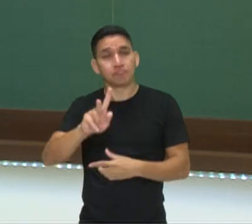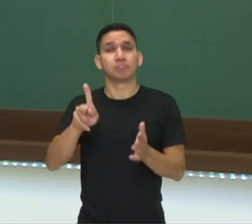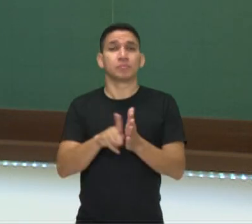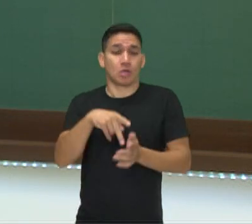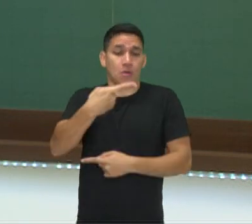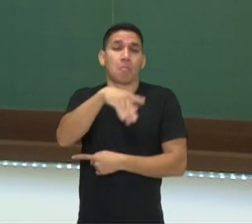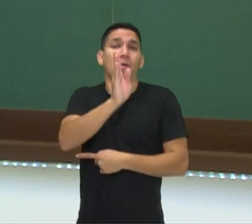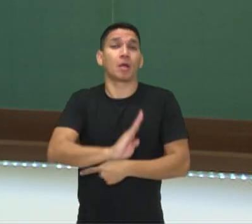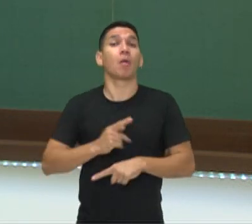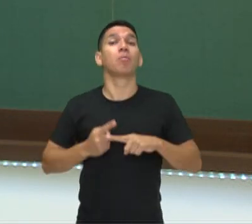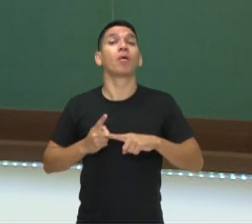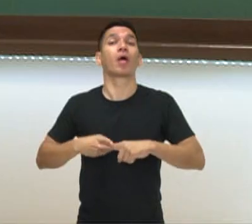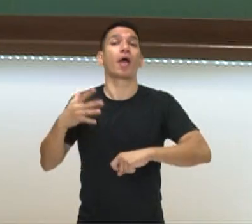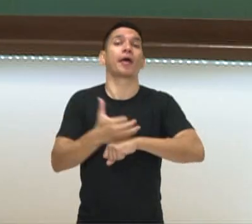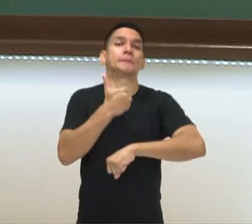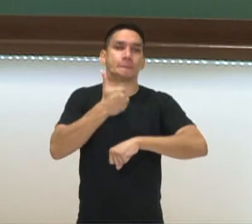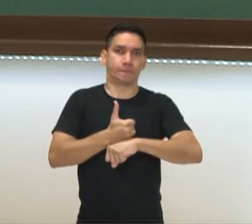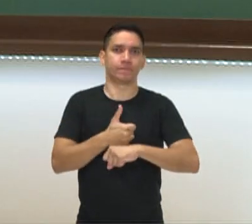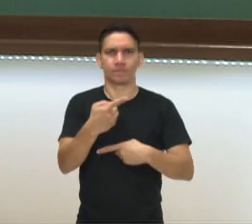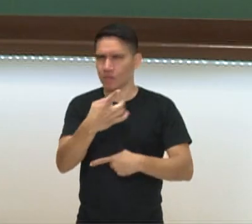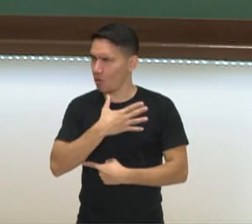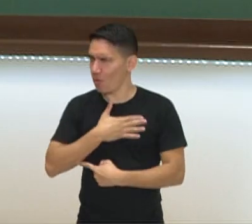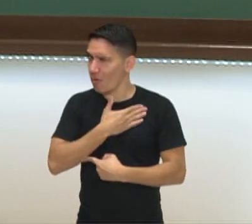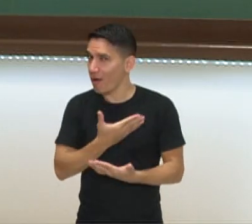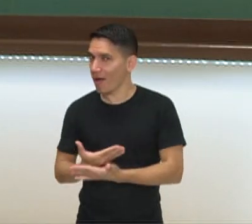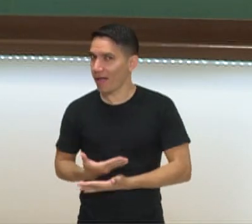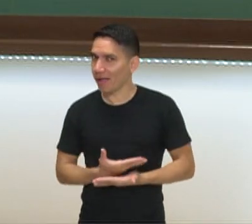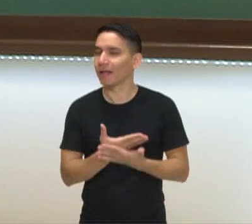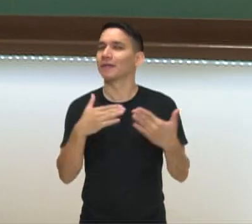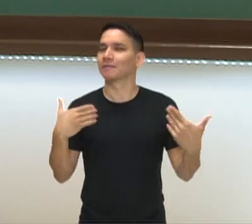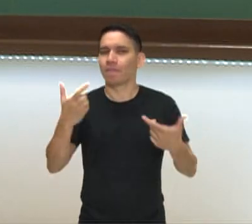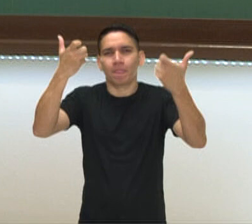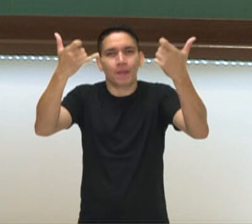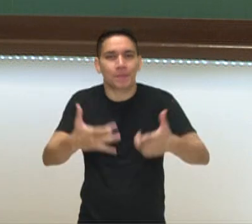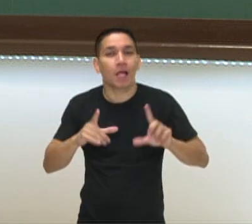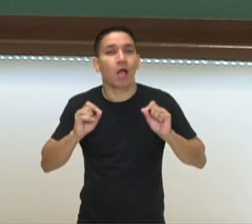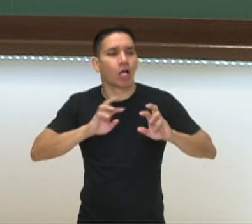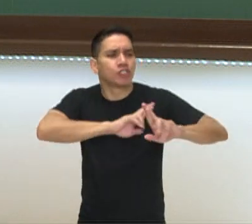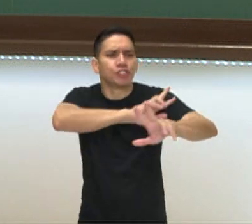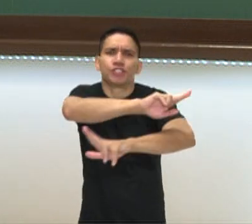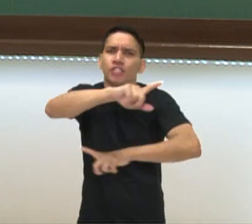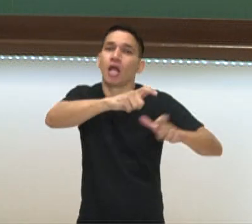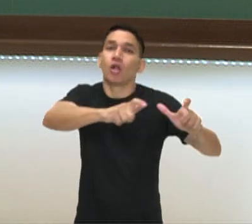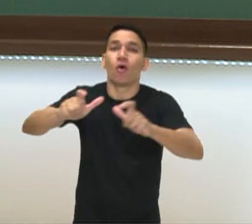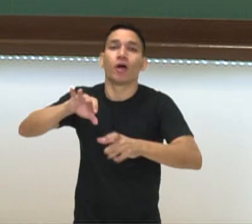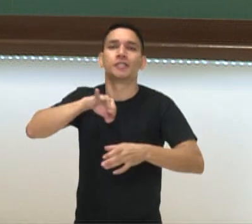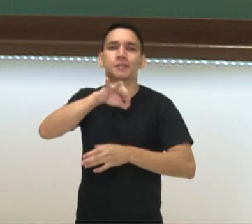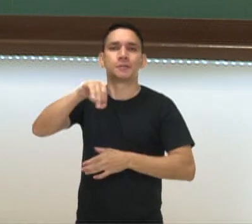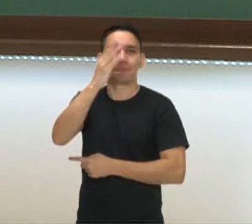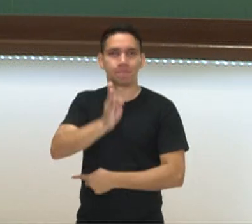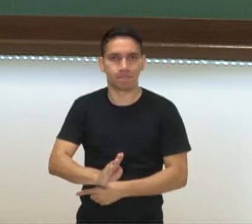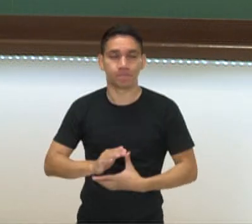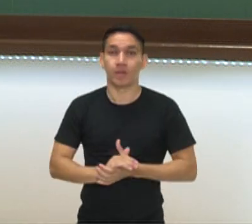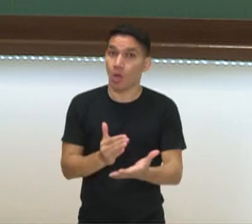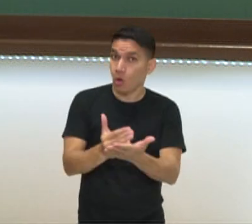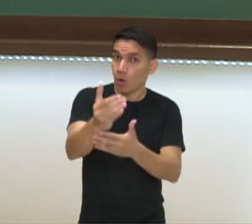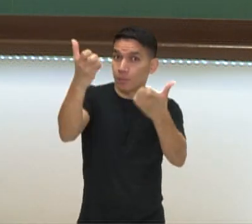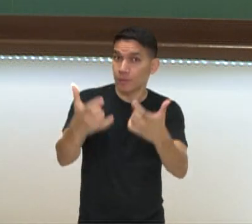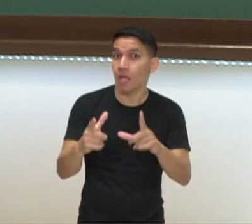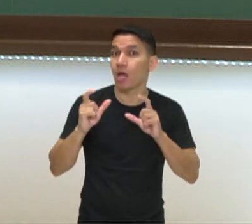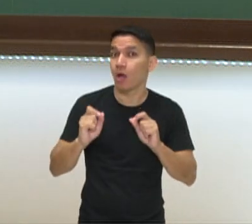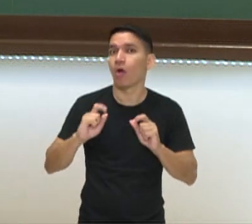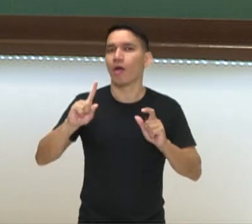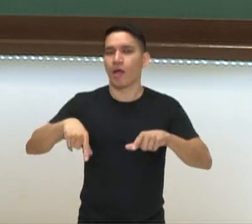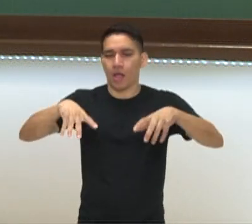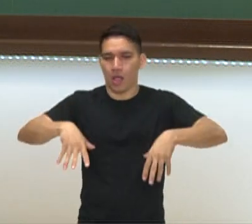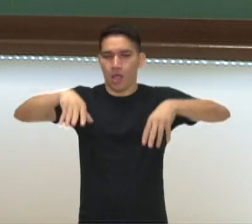da colonização. Estão gostando da nossa aula? Então estamos falando de diferentes lugares sagrados no Brasil. Começamos falando de um